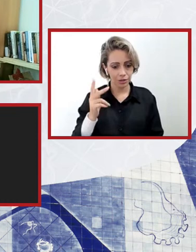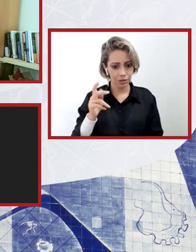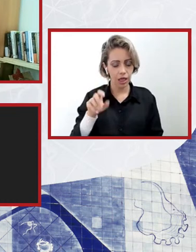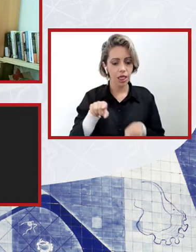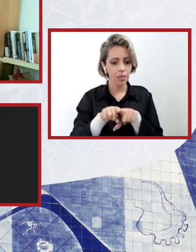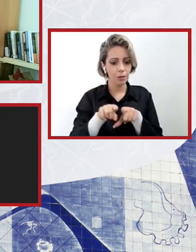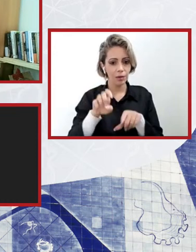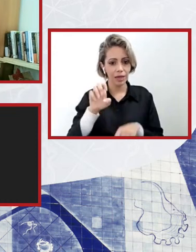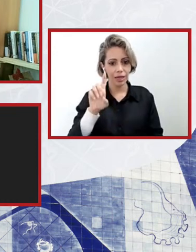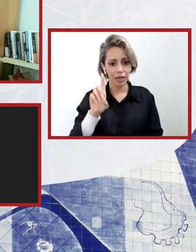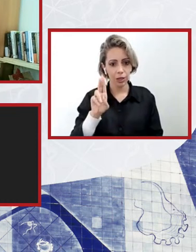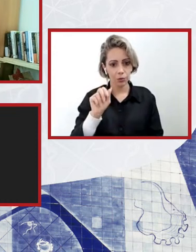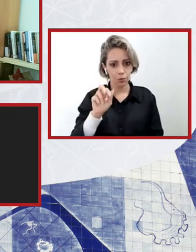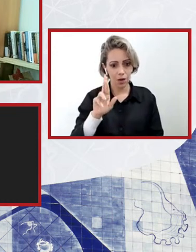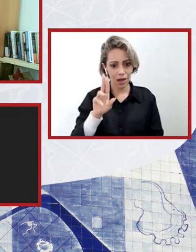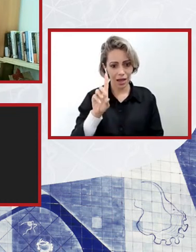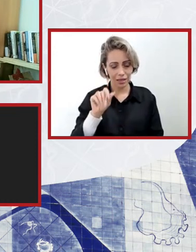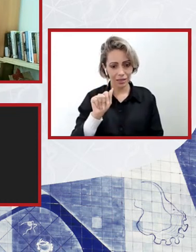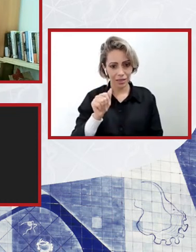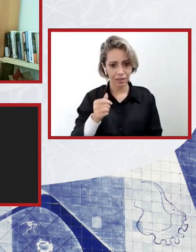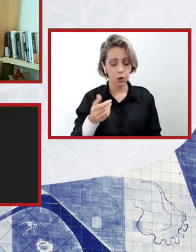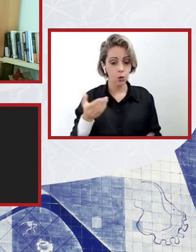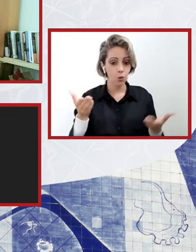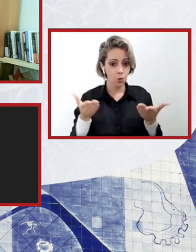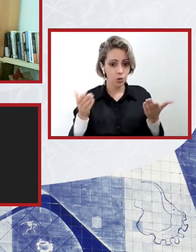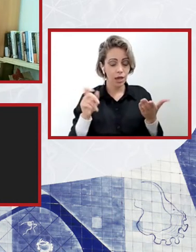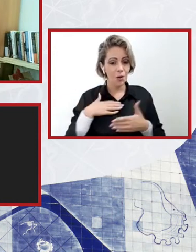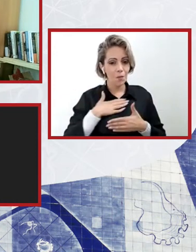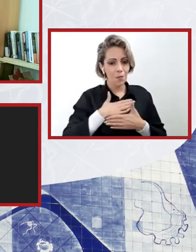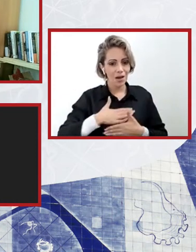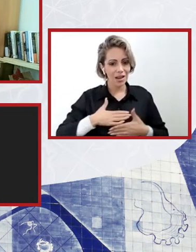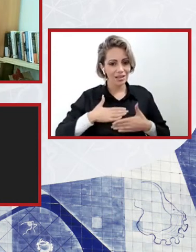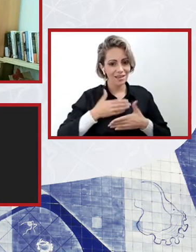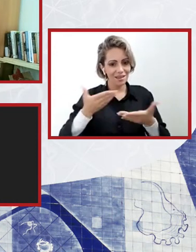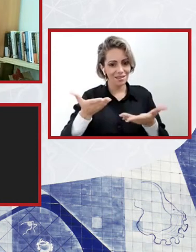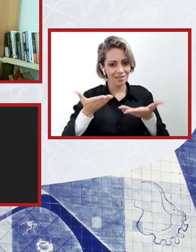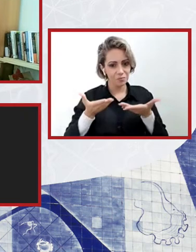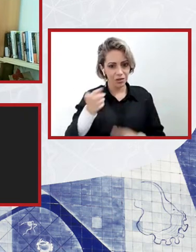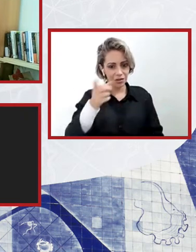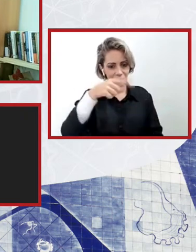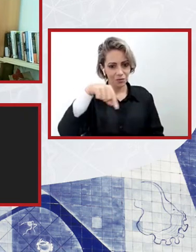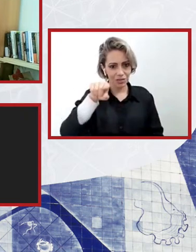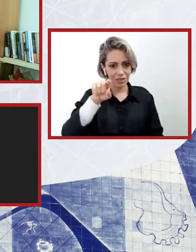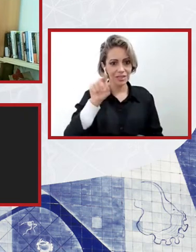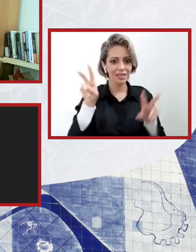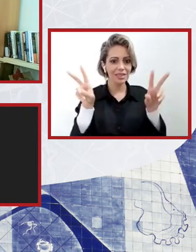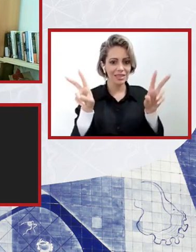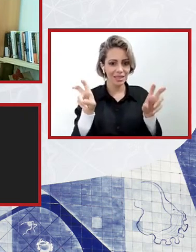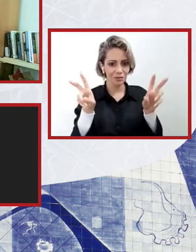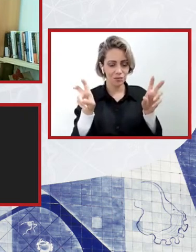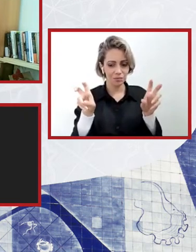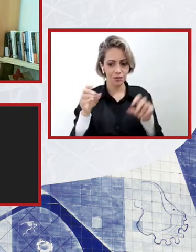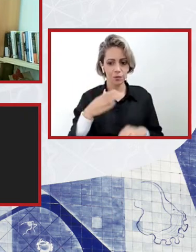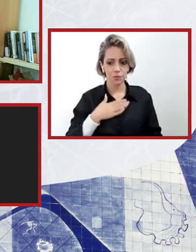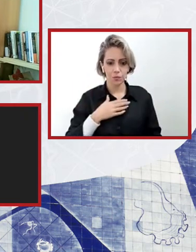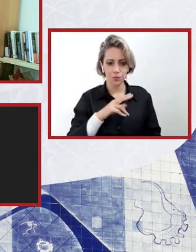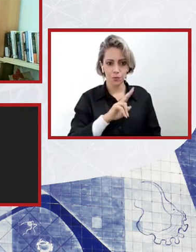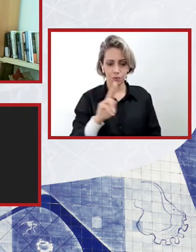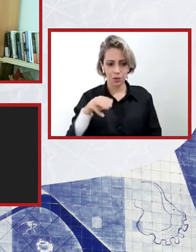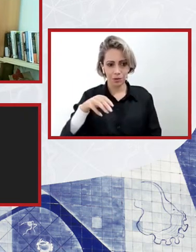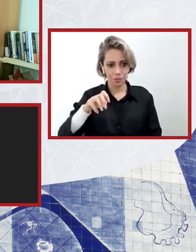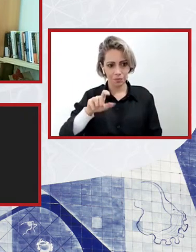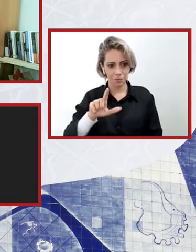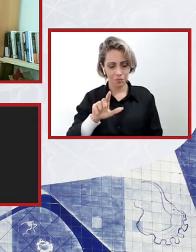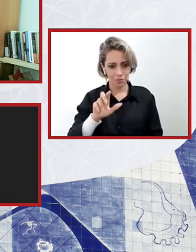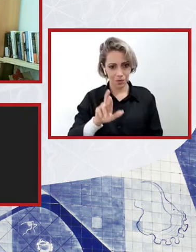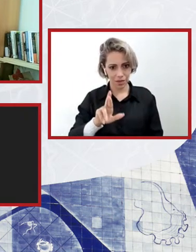grande recebê-los aqui nessa temática, né, de baile de brindes. Eu sou Marli Lima, coordenadora geral